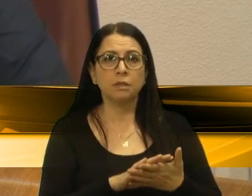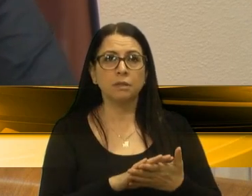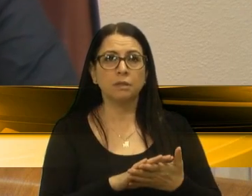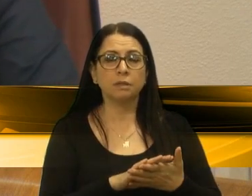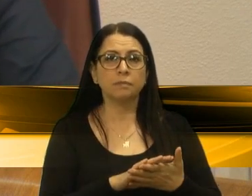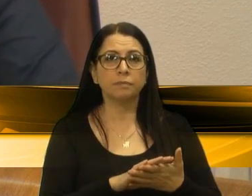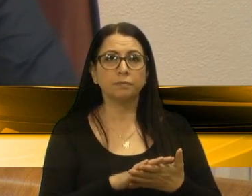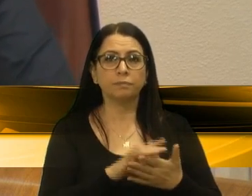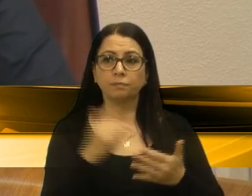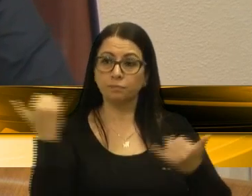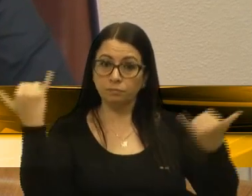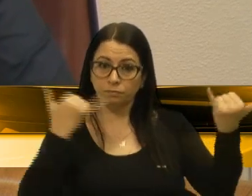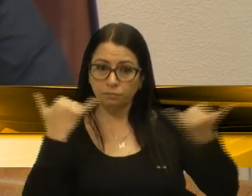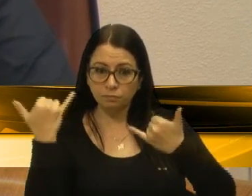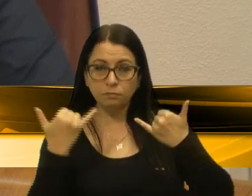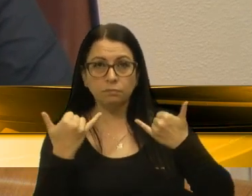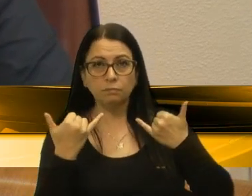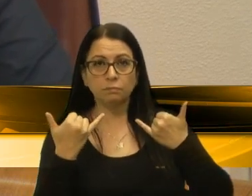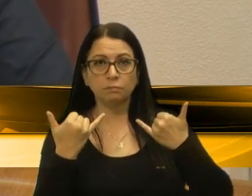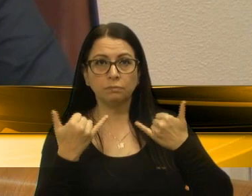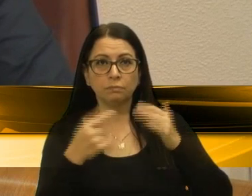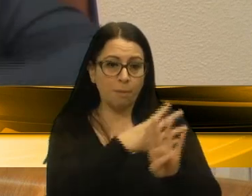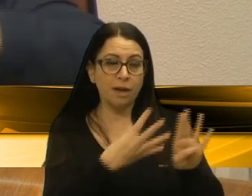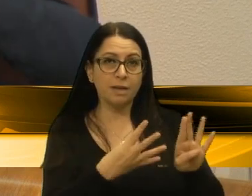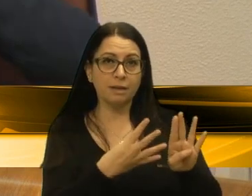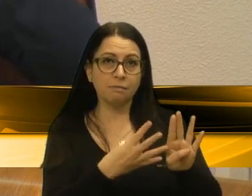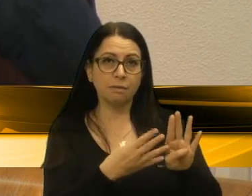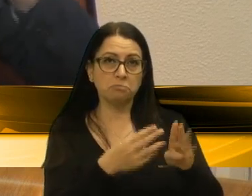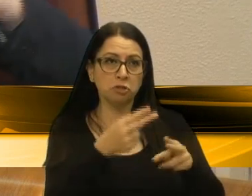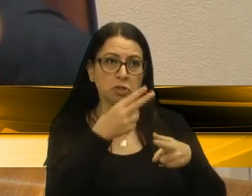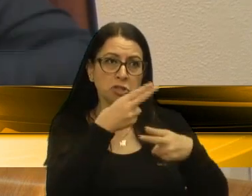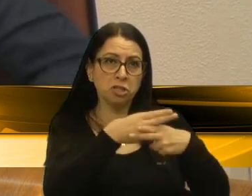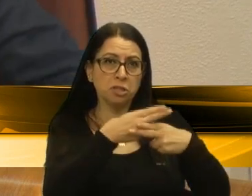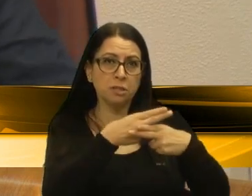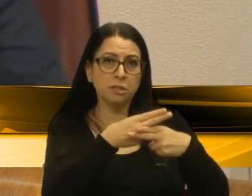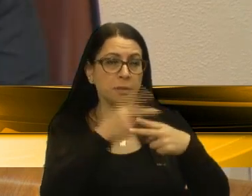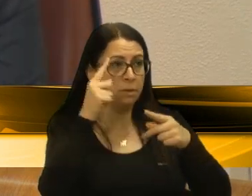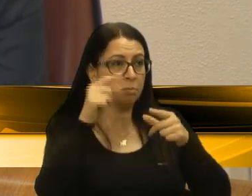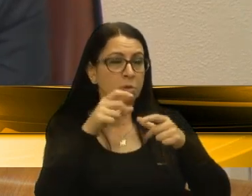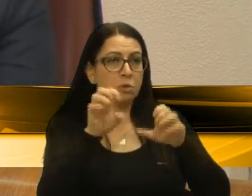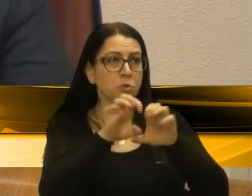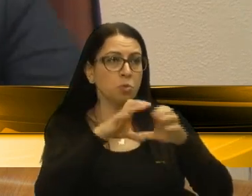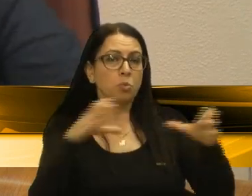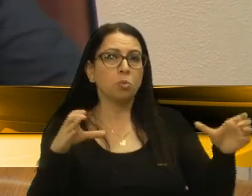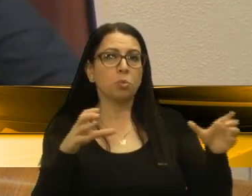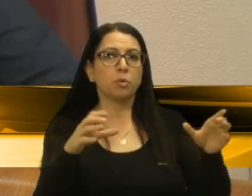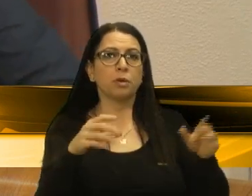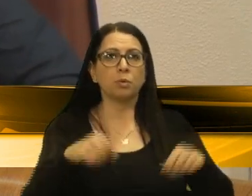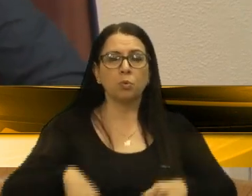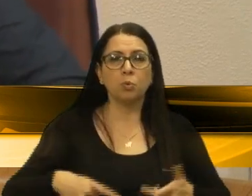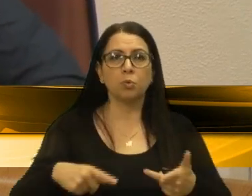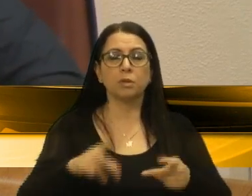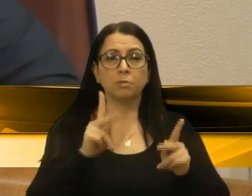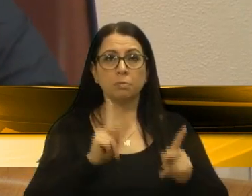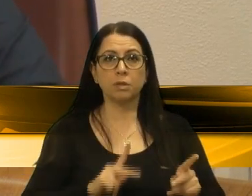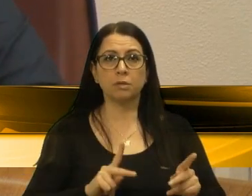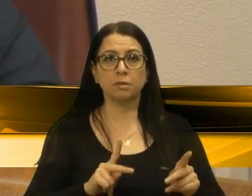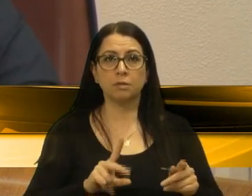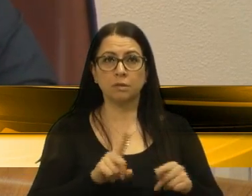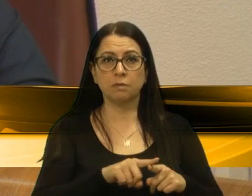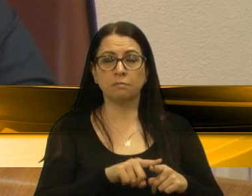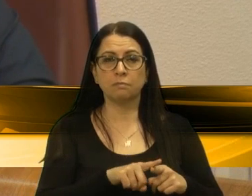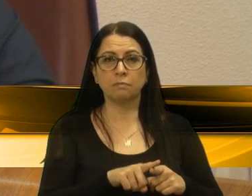anterior de um reajuste tarifário de R$ 4,25. Esse reajuste é 25%. A partir